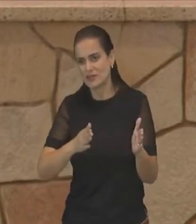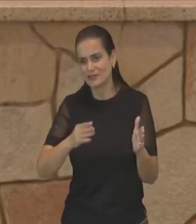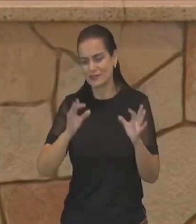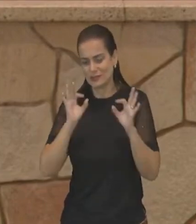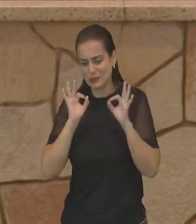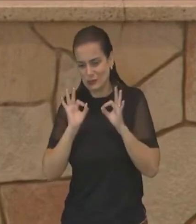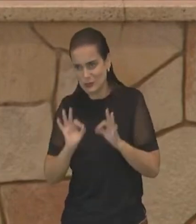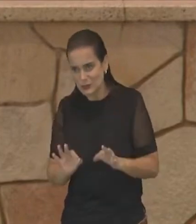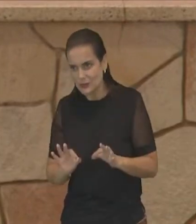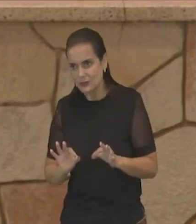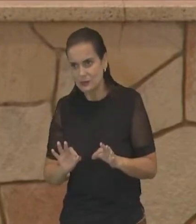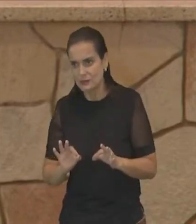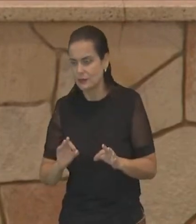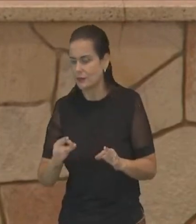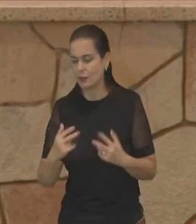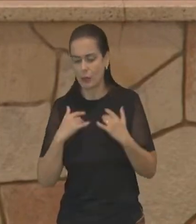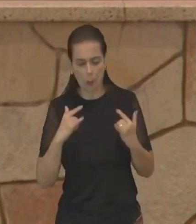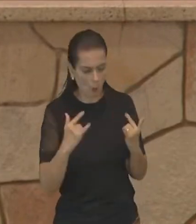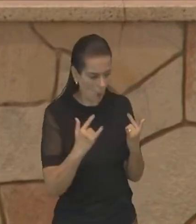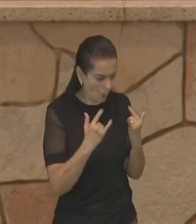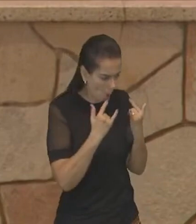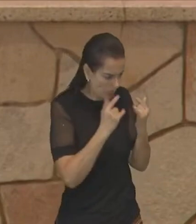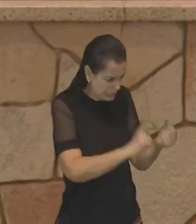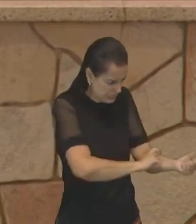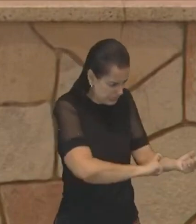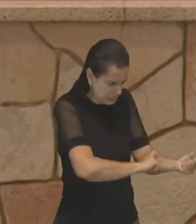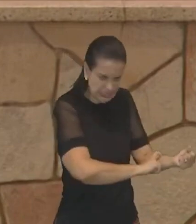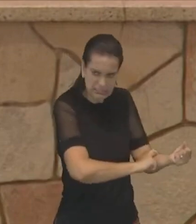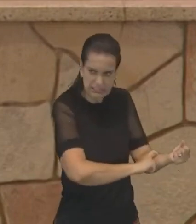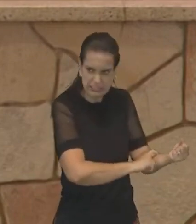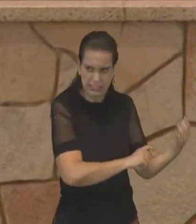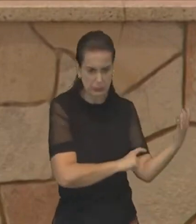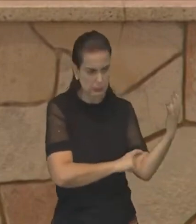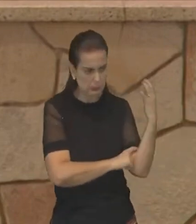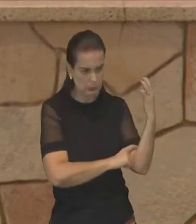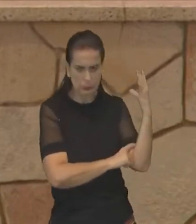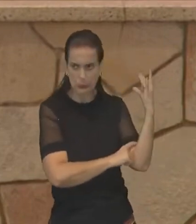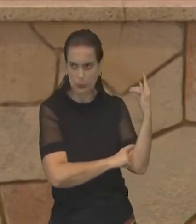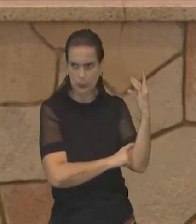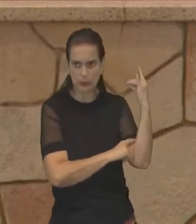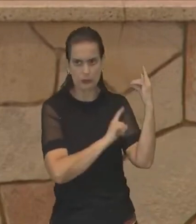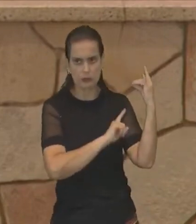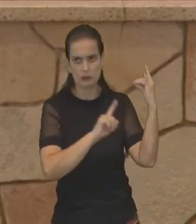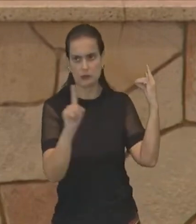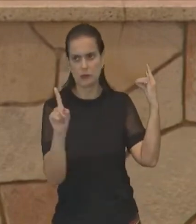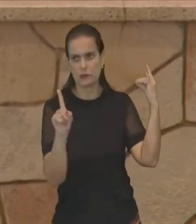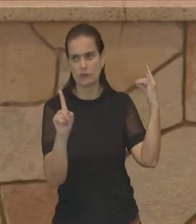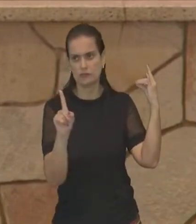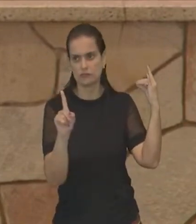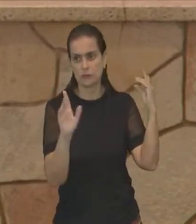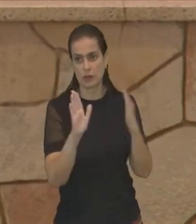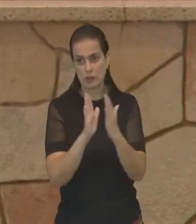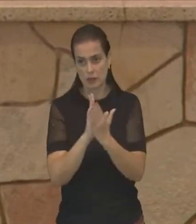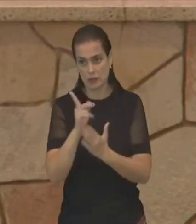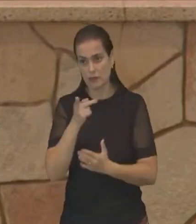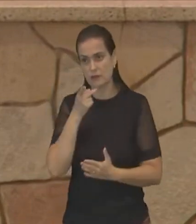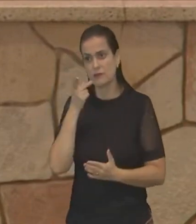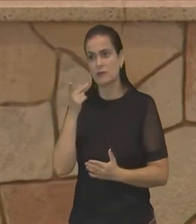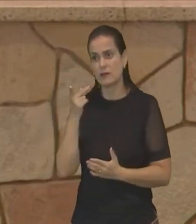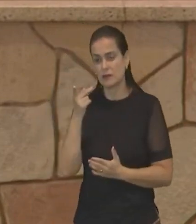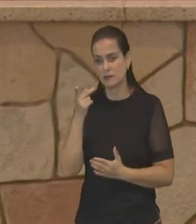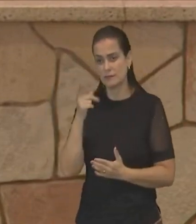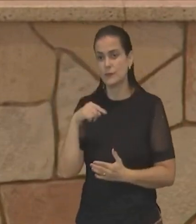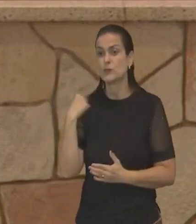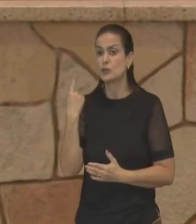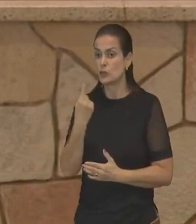que nossa vida seja guiada pela ira e muito menos pela influência maligna do inimigo. Diz a palavra de Deus,